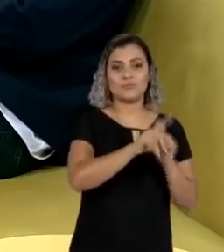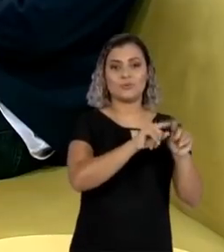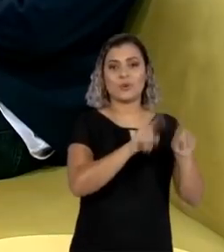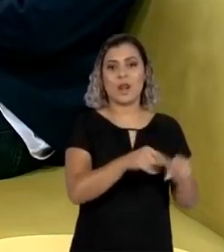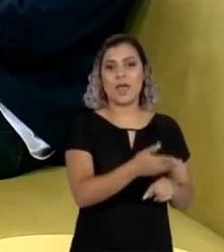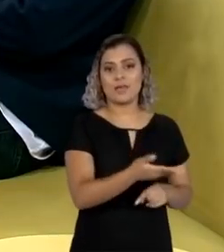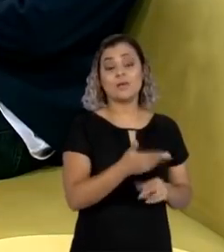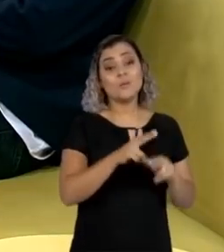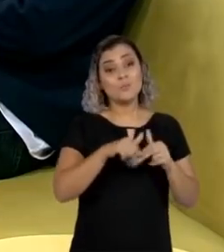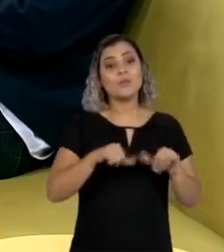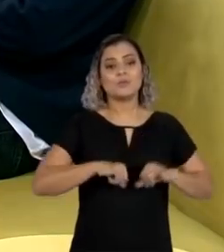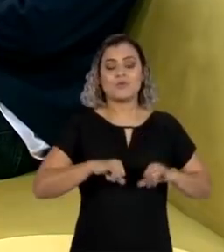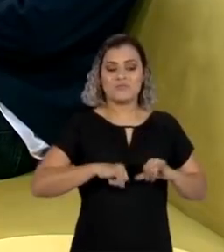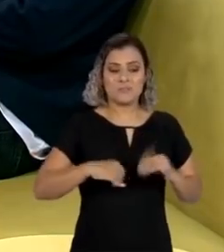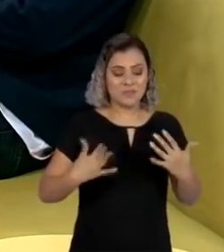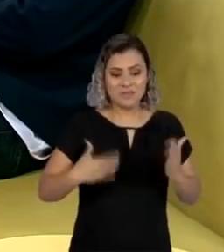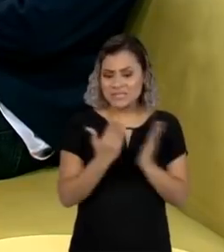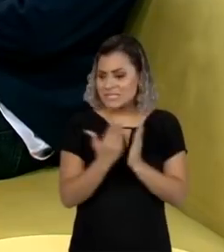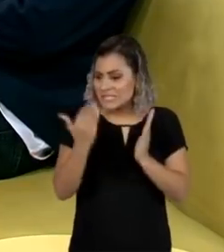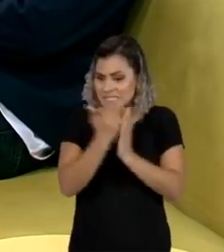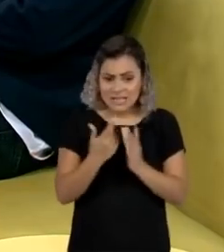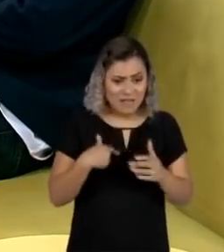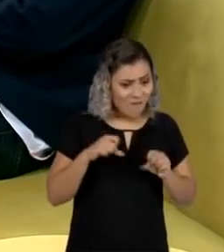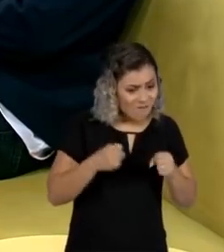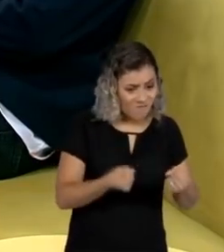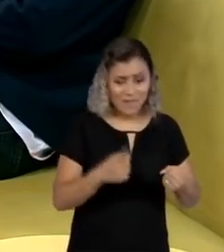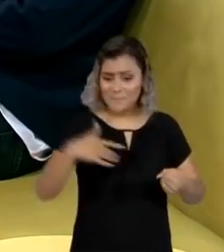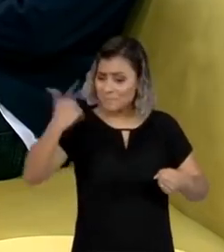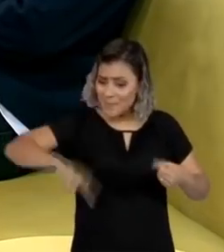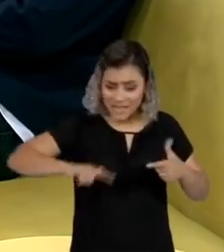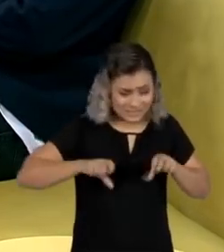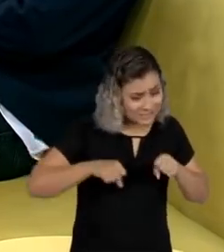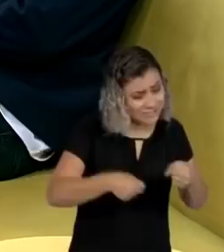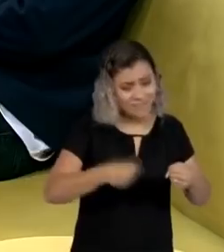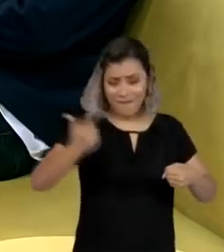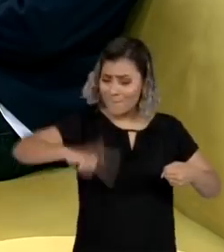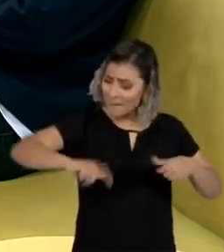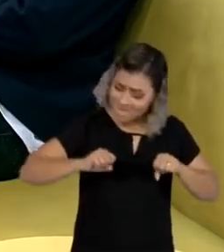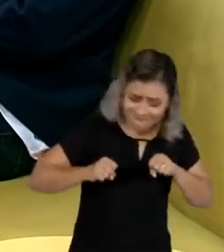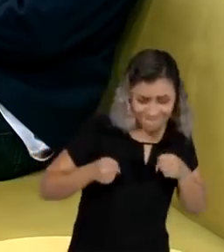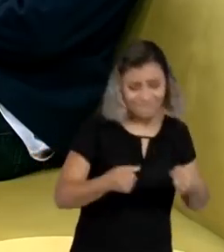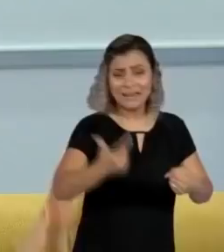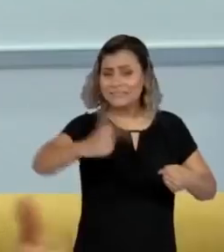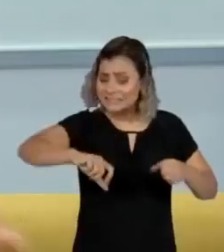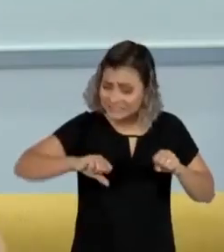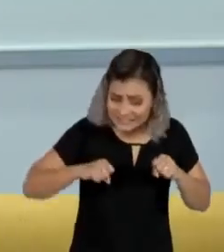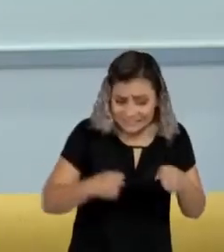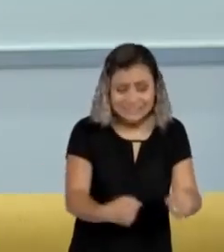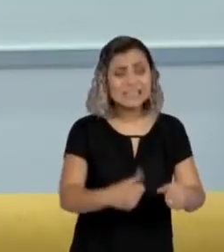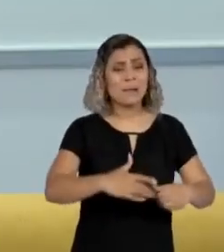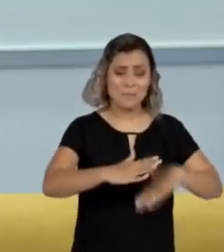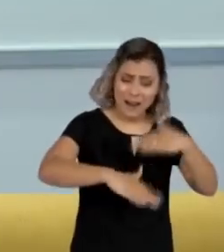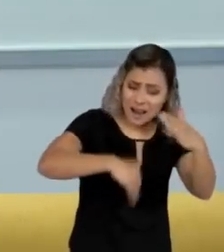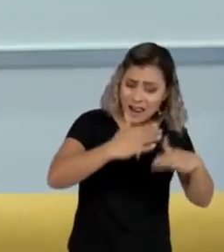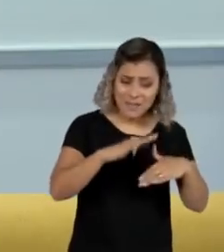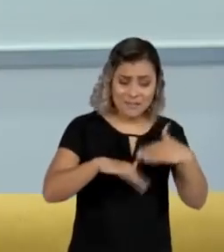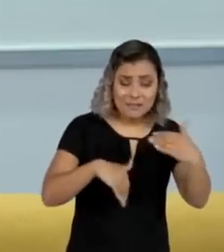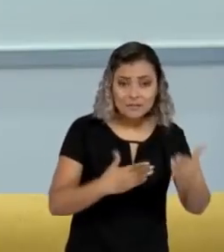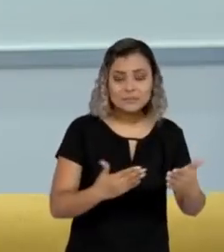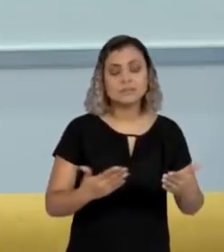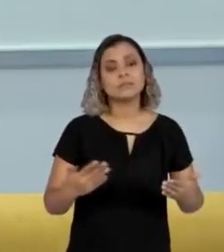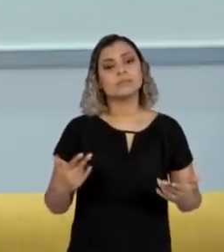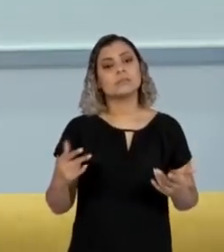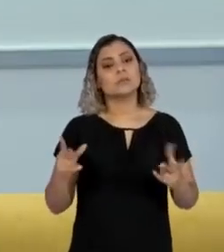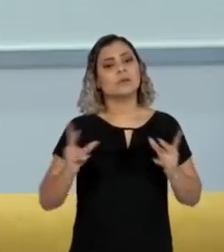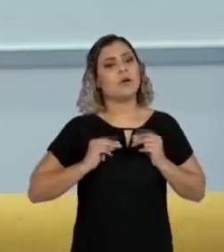acaba gerando um sofrimento muito grande, porque ele tem que corresponder a um padrão que as empresas esperam de desempenho, de tipo de comportamento,